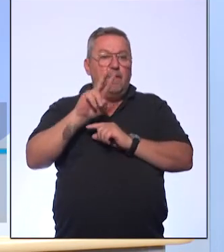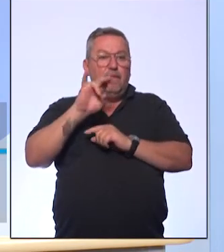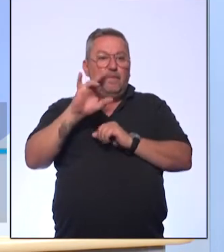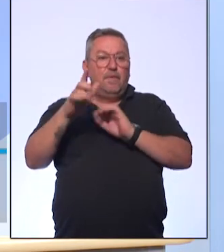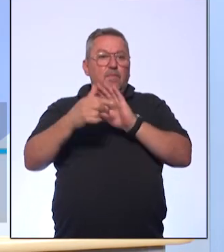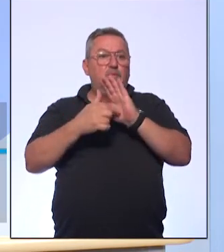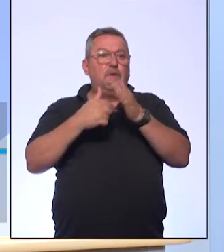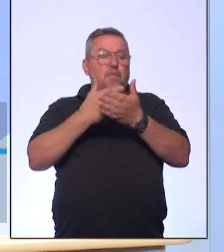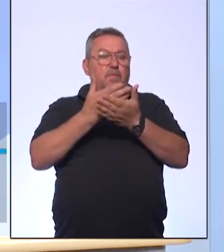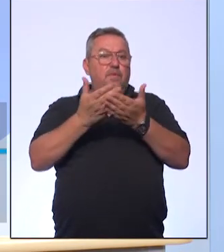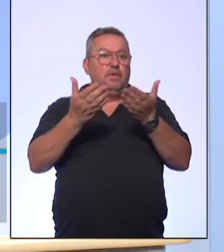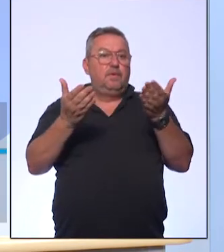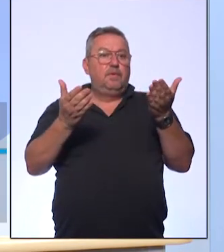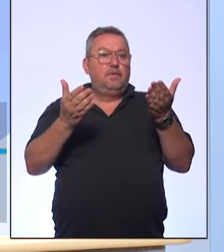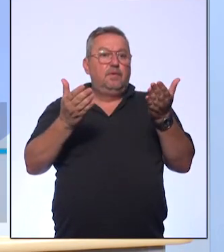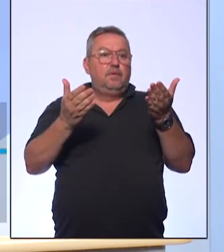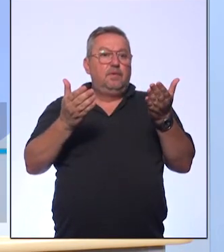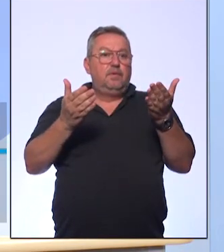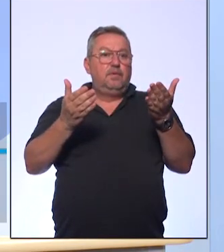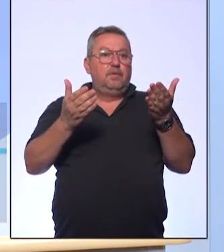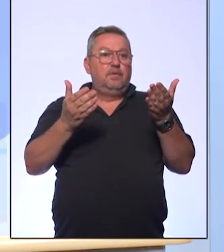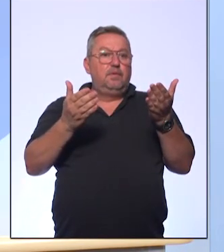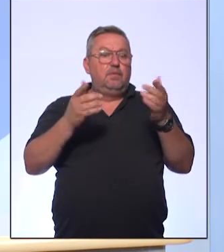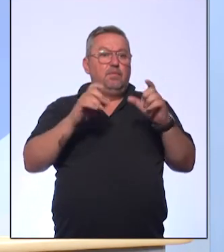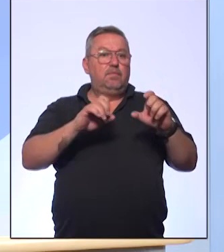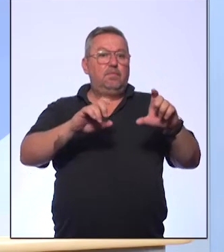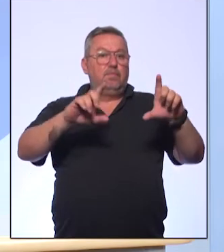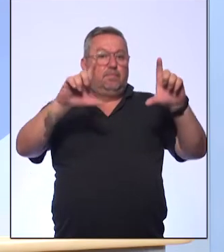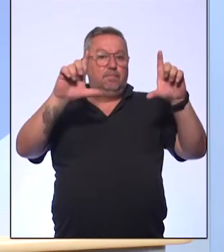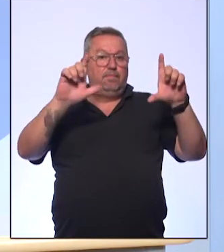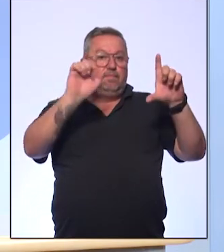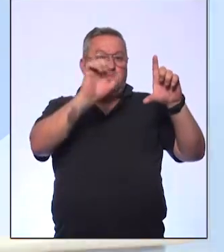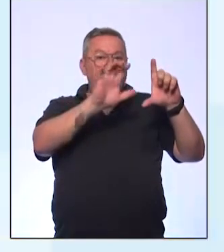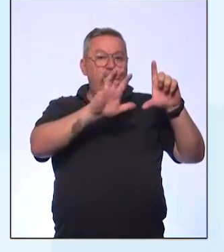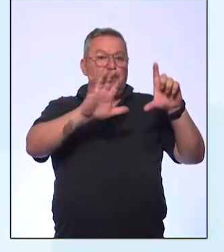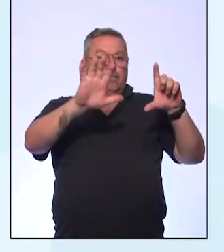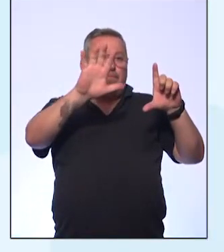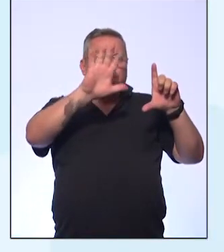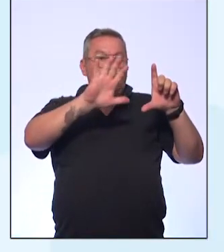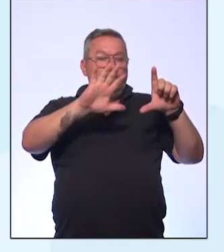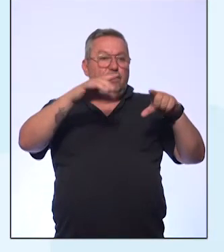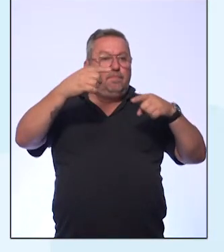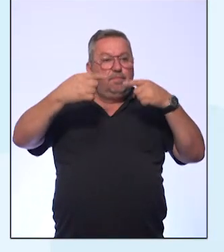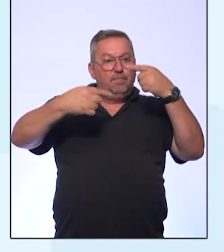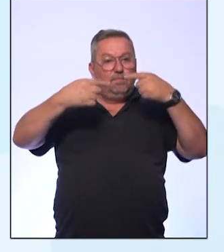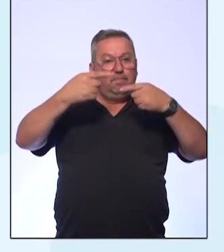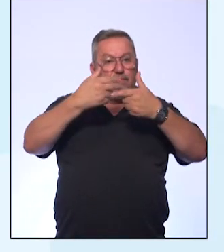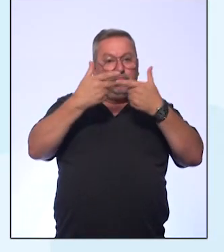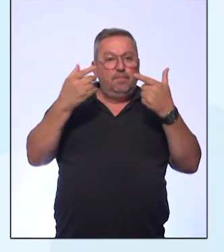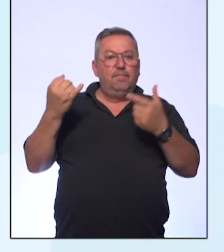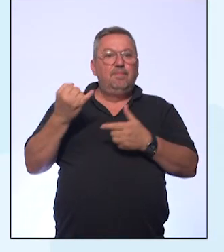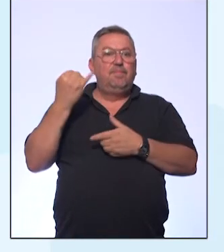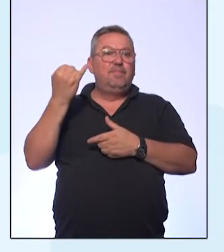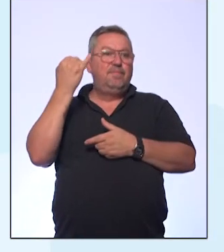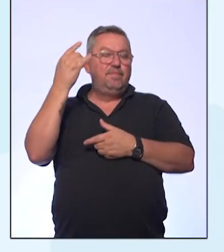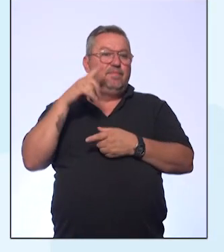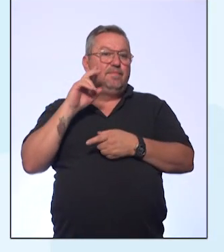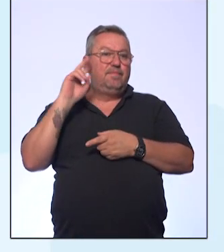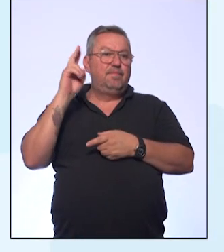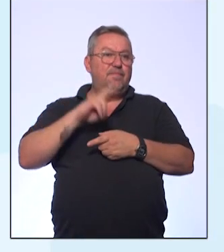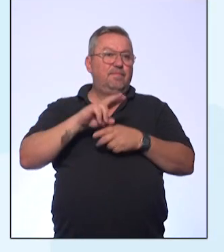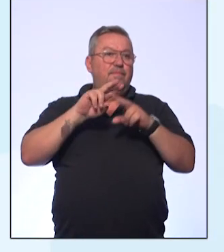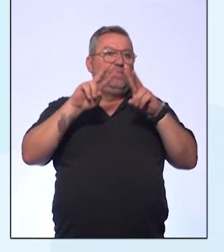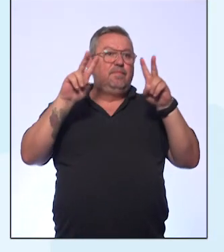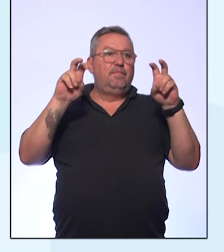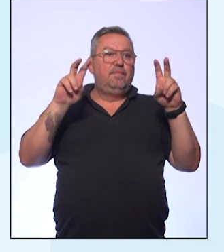aparecer para vocês uma tela, né, que vai discutir uma coisa muito importante, vai tratar de um